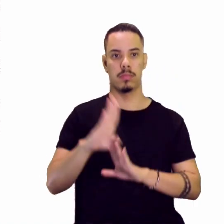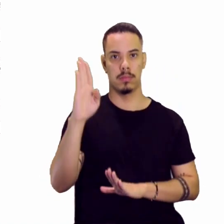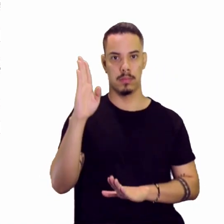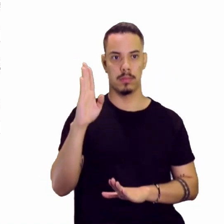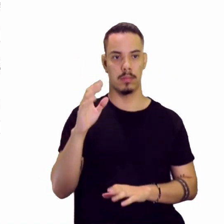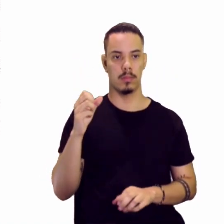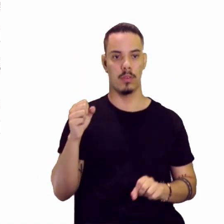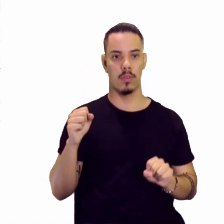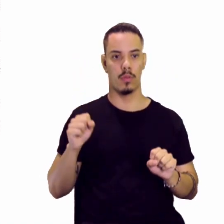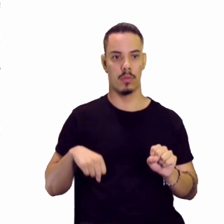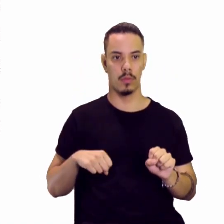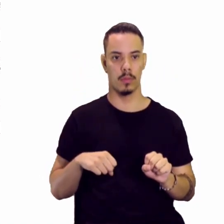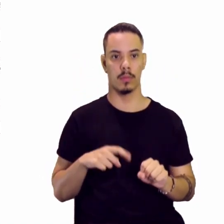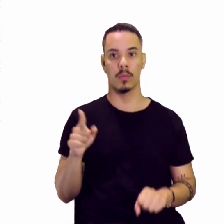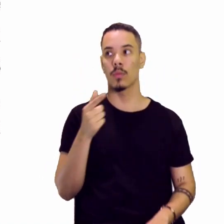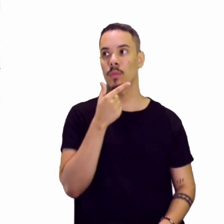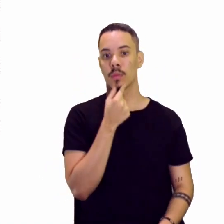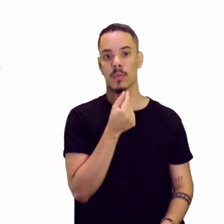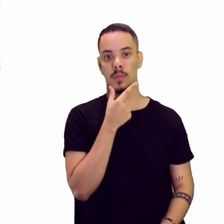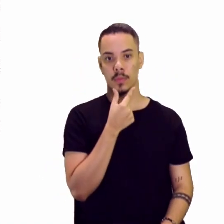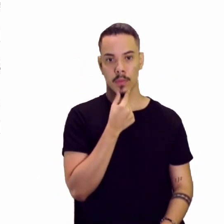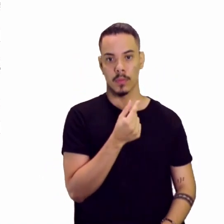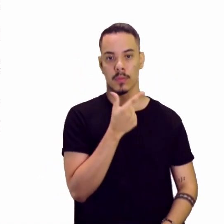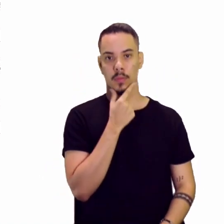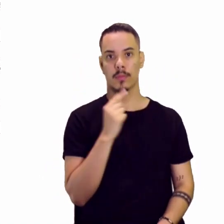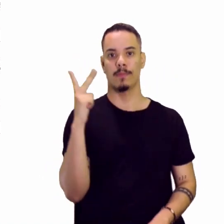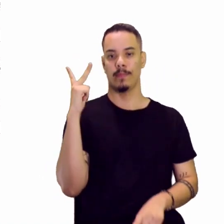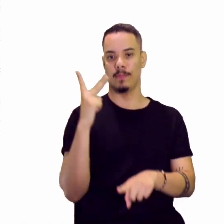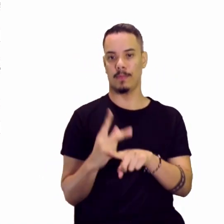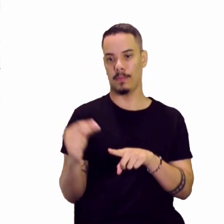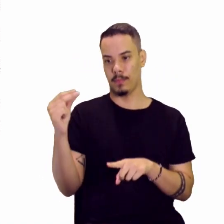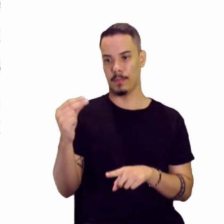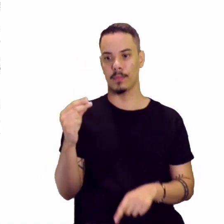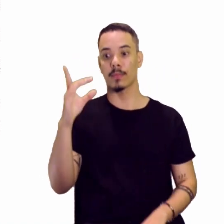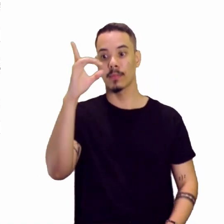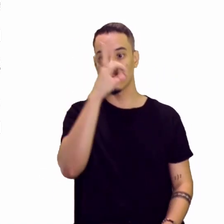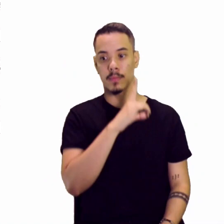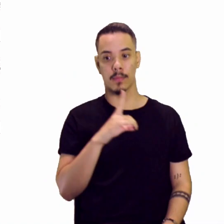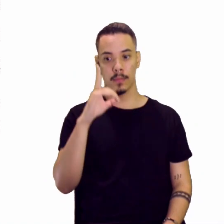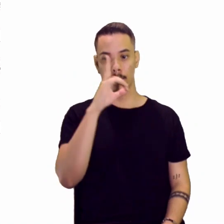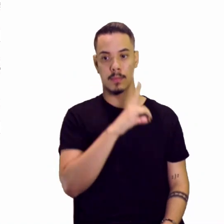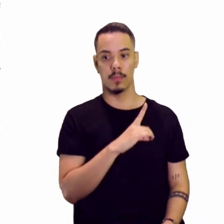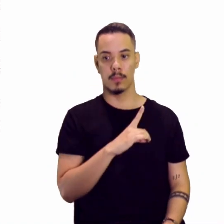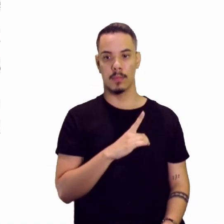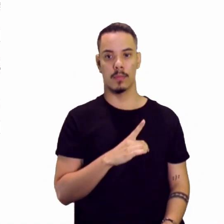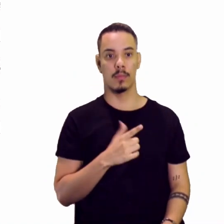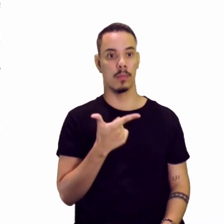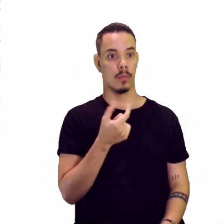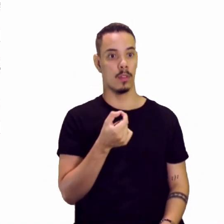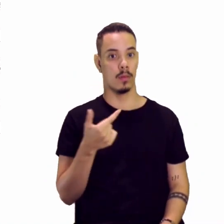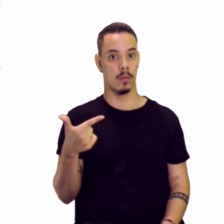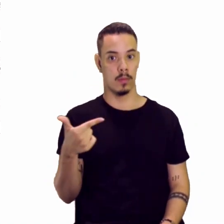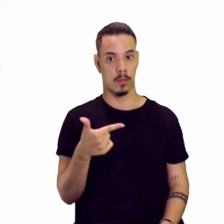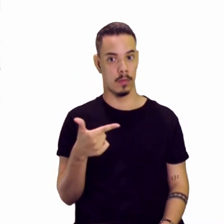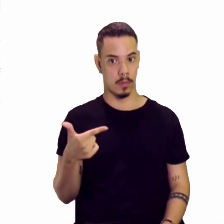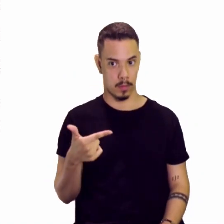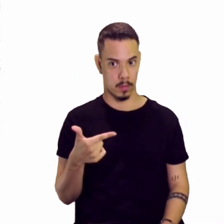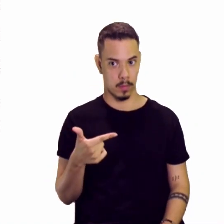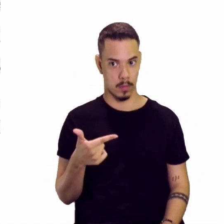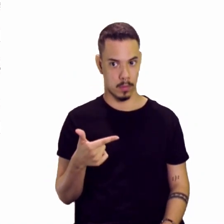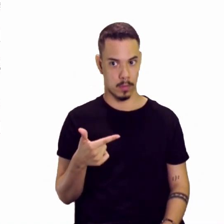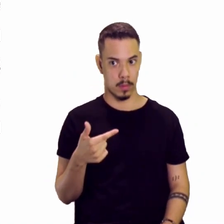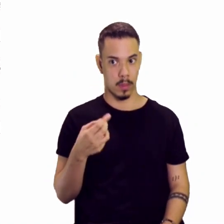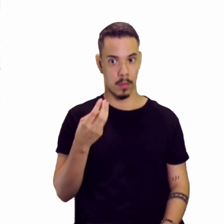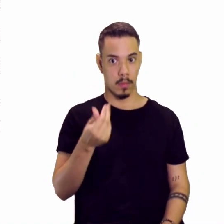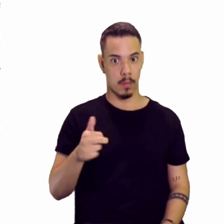Indonésia. O Songkyaat Chanter, ele venceu neste domingo 20, mas em 2022, ó. Não tem, foi em